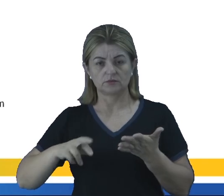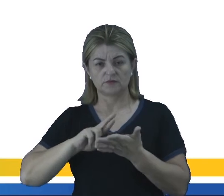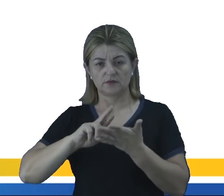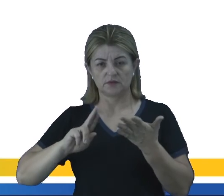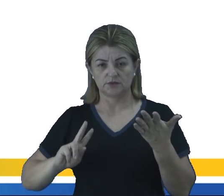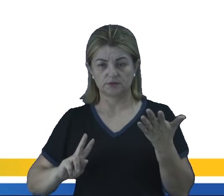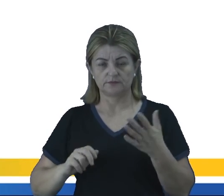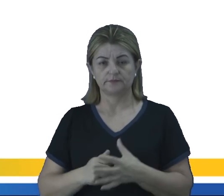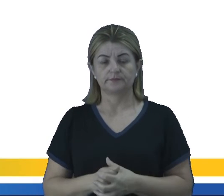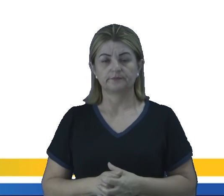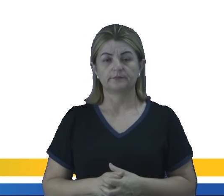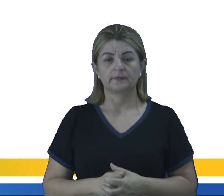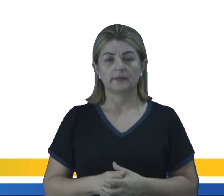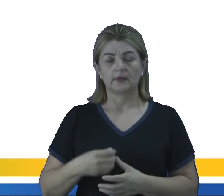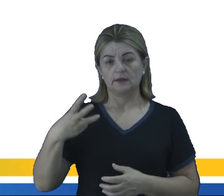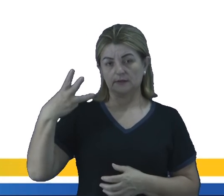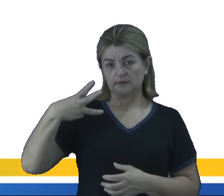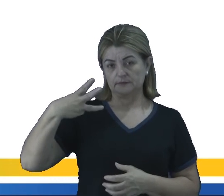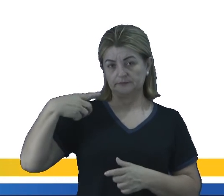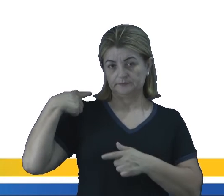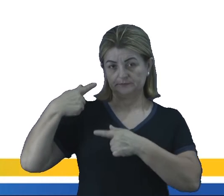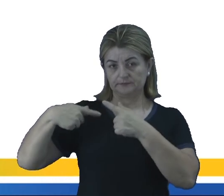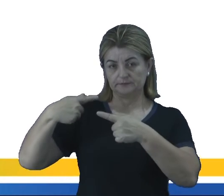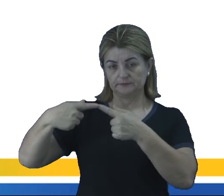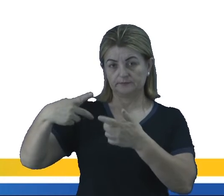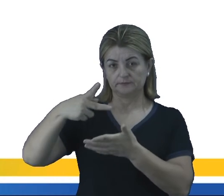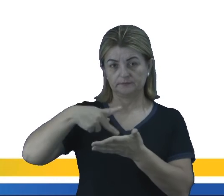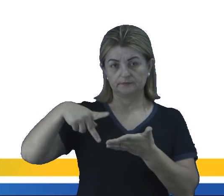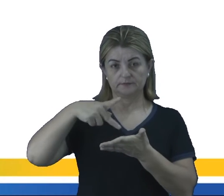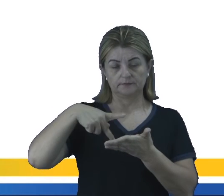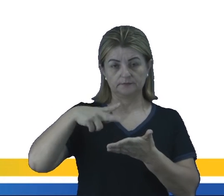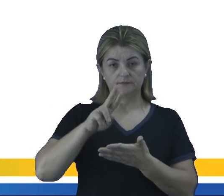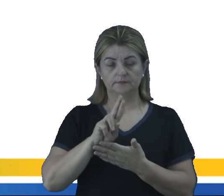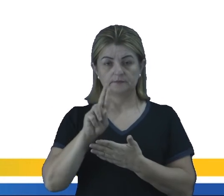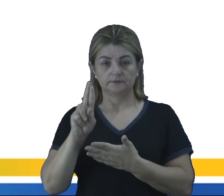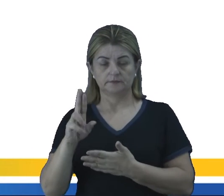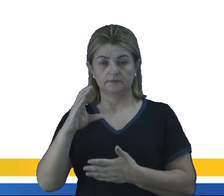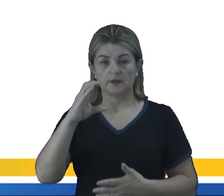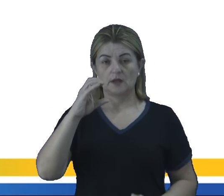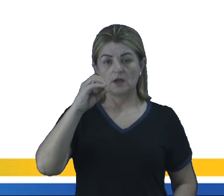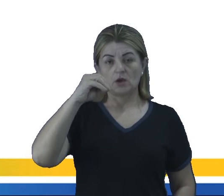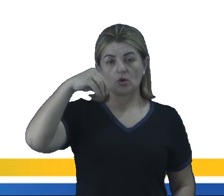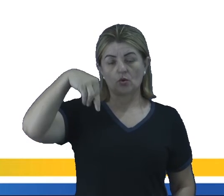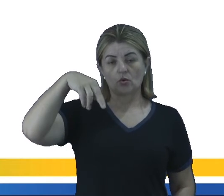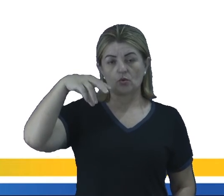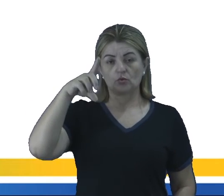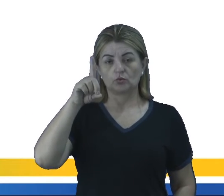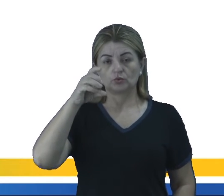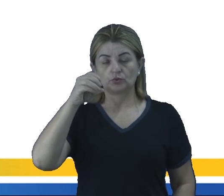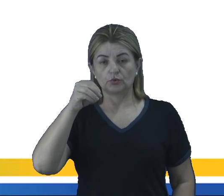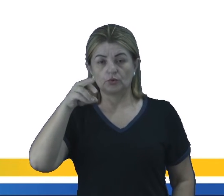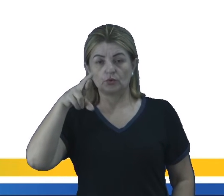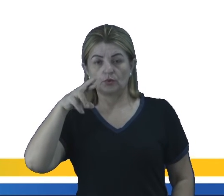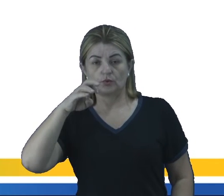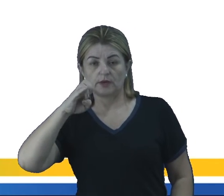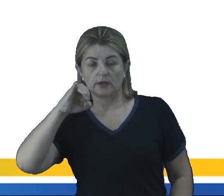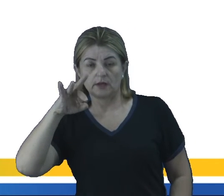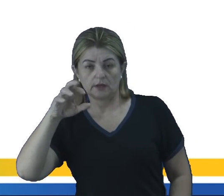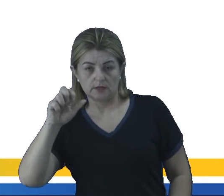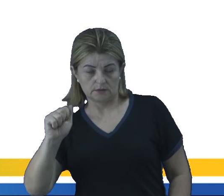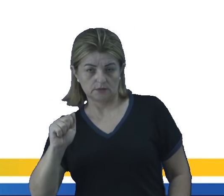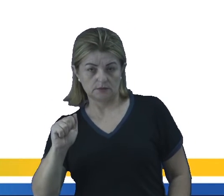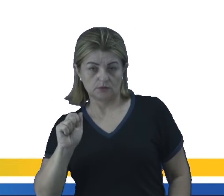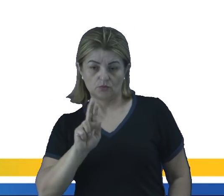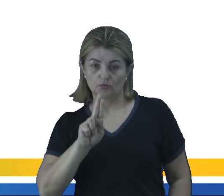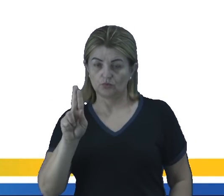falassem sobre aquelas temáticas, sem se incluírem. A maneira de eles pensarem e verem o mundo não era colocada ali, né, no